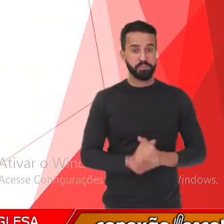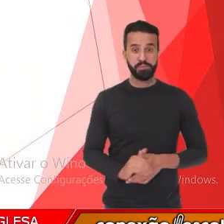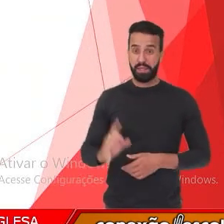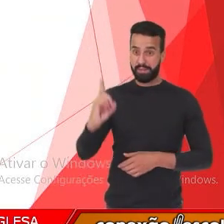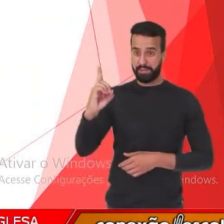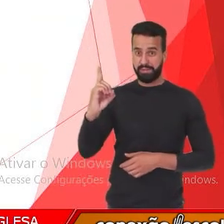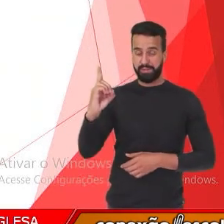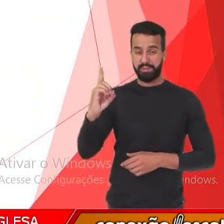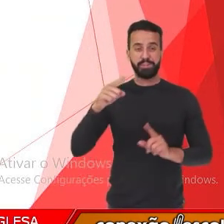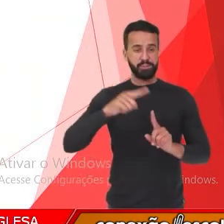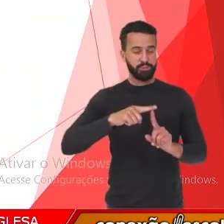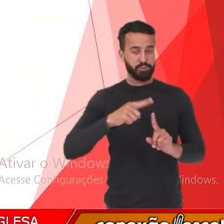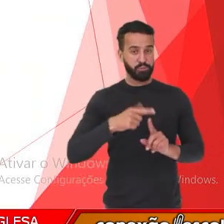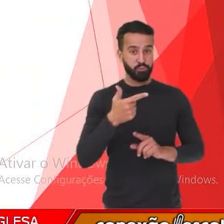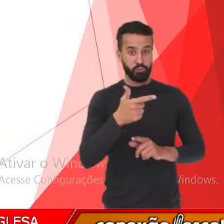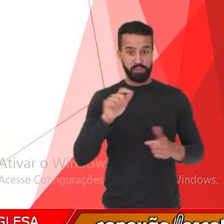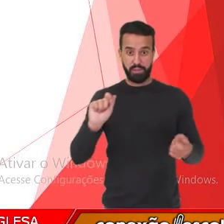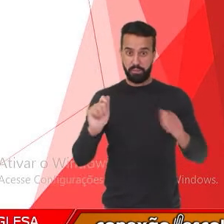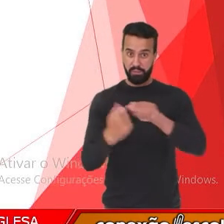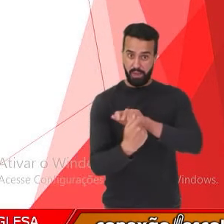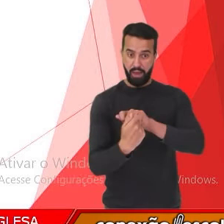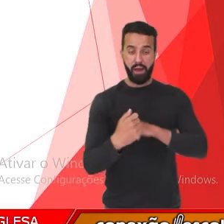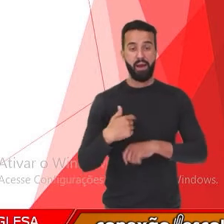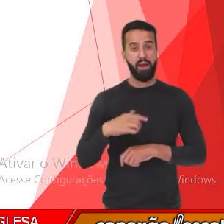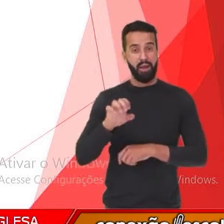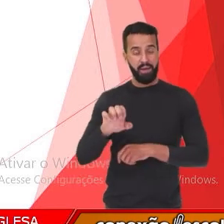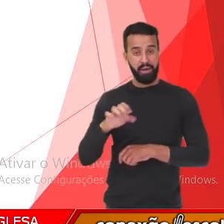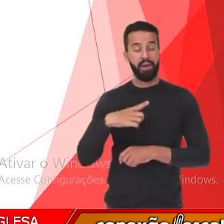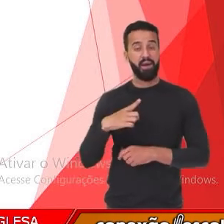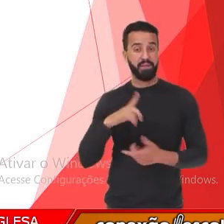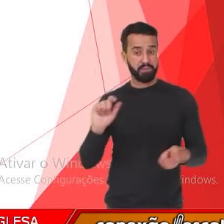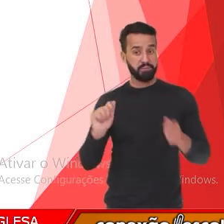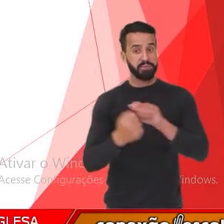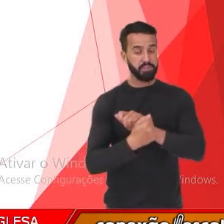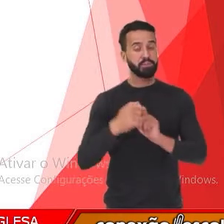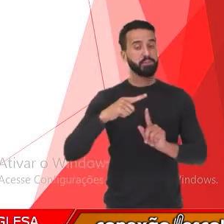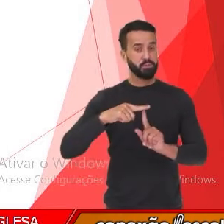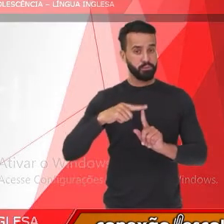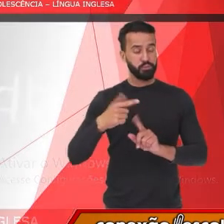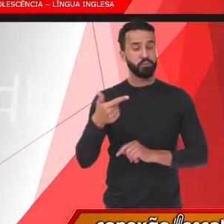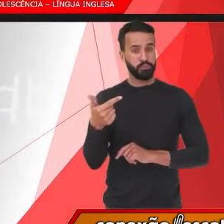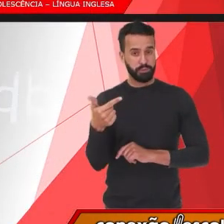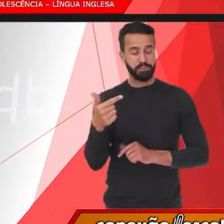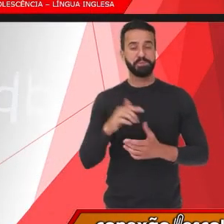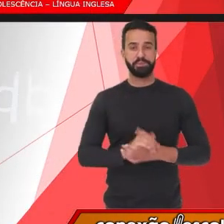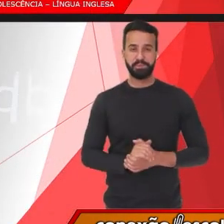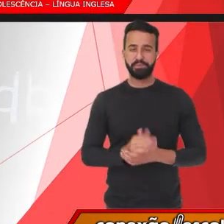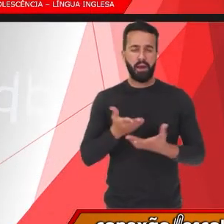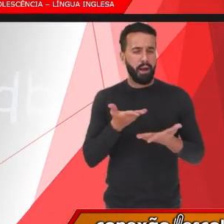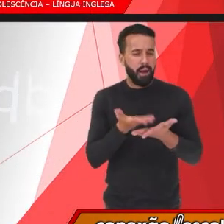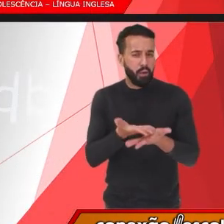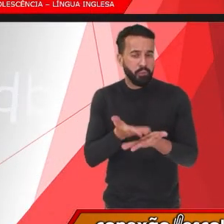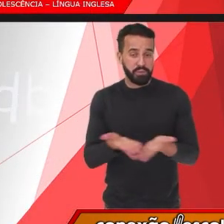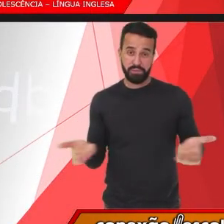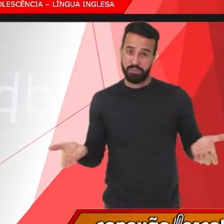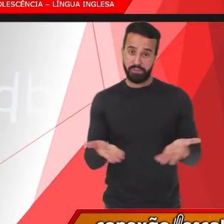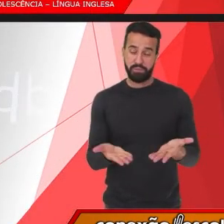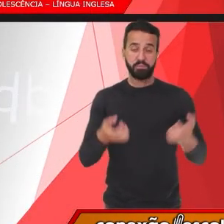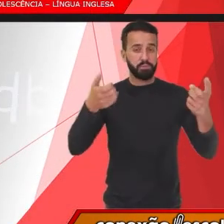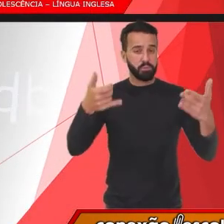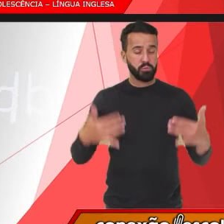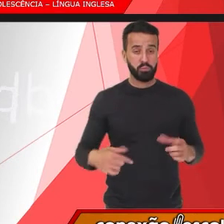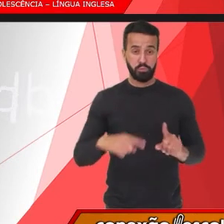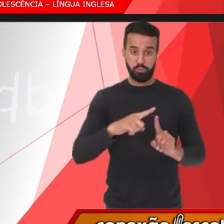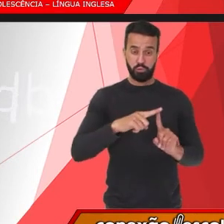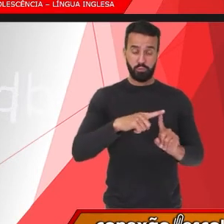tipo 2 e a E também tipo 2, ok? Então, nessa aula nós trabalhamos um pouquinho sobre o tipo 1,